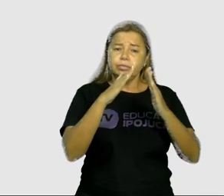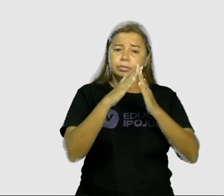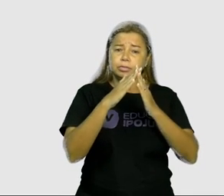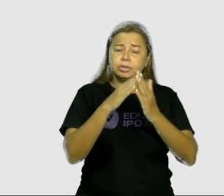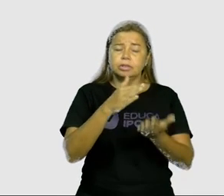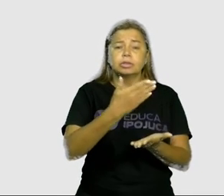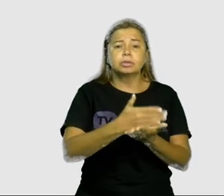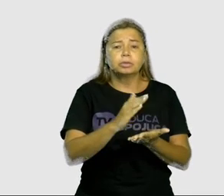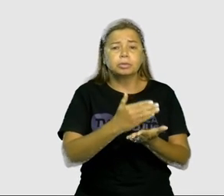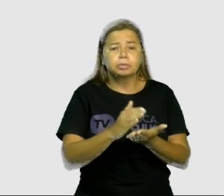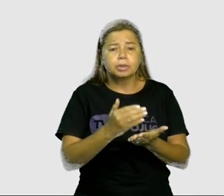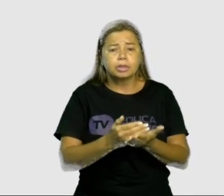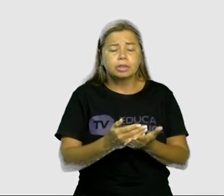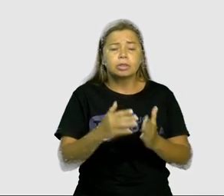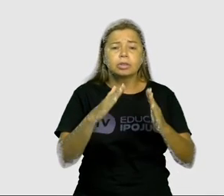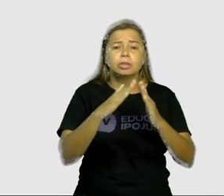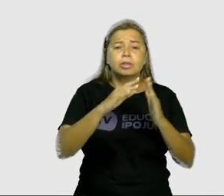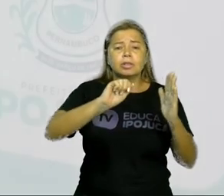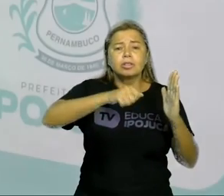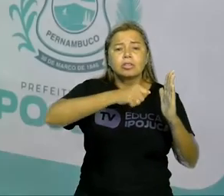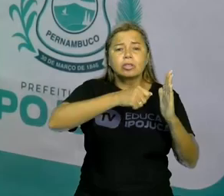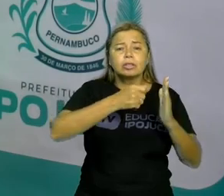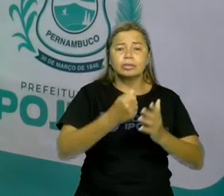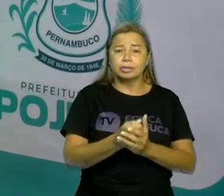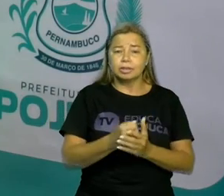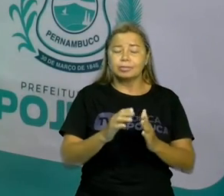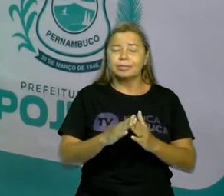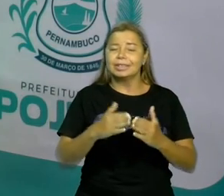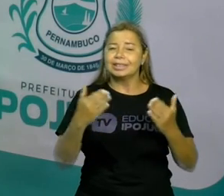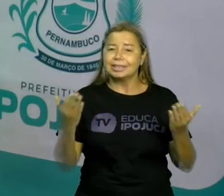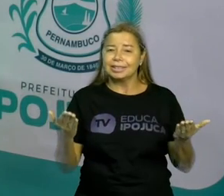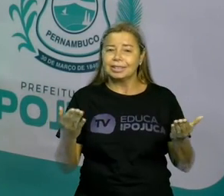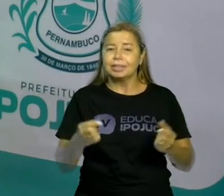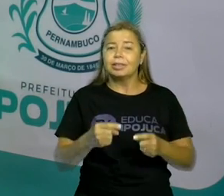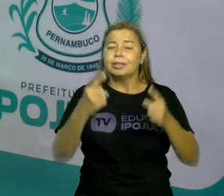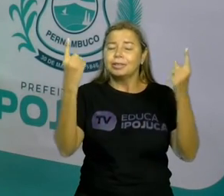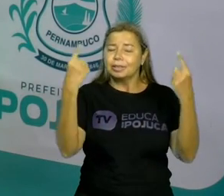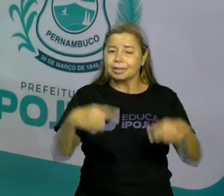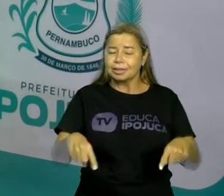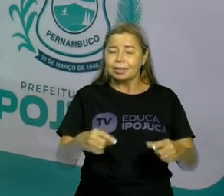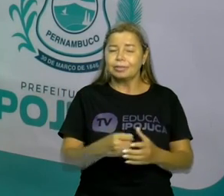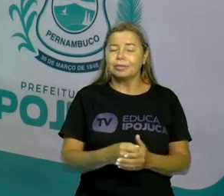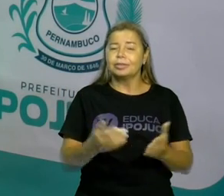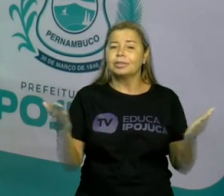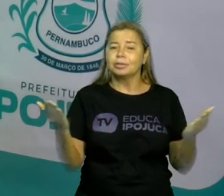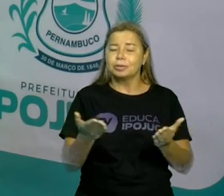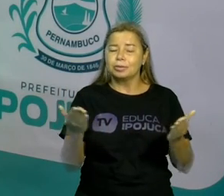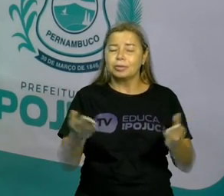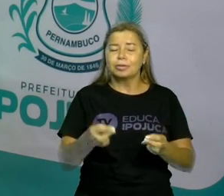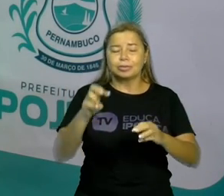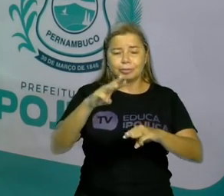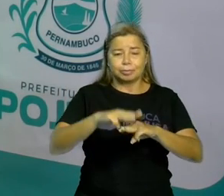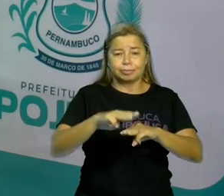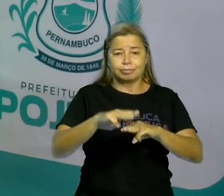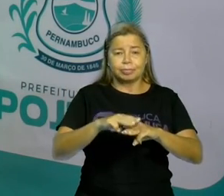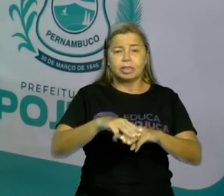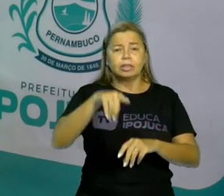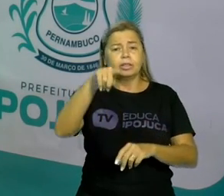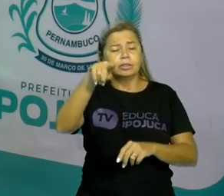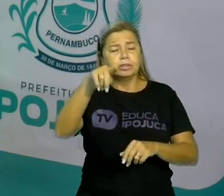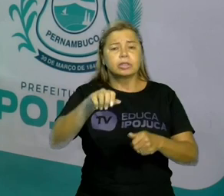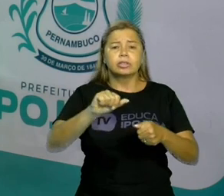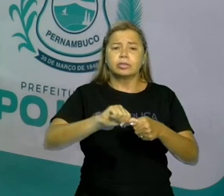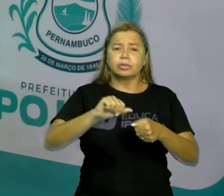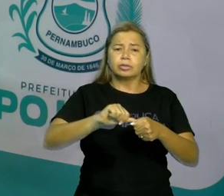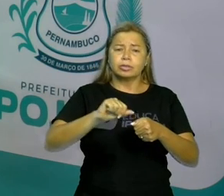o chaveiro? Fica aí esse desafio, essa atividade de hoje de matemática para vocês